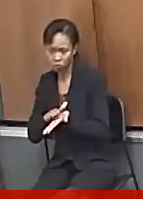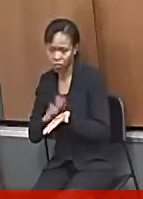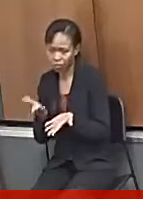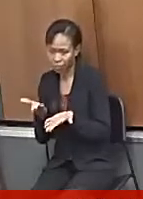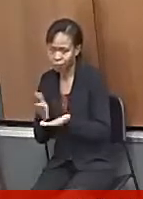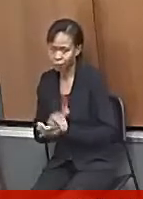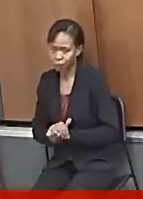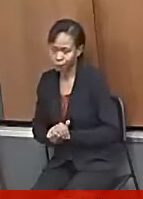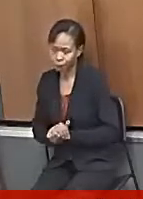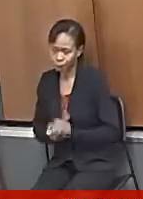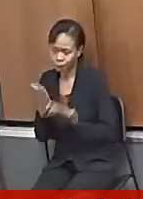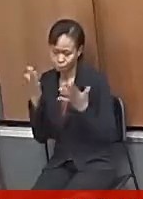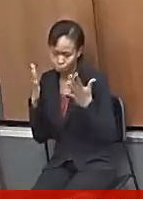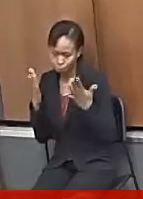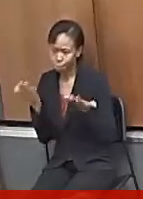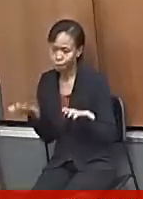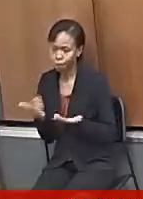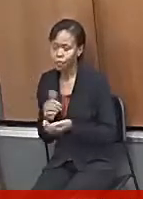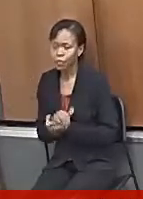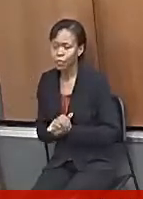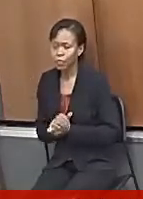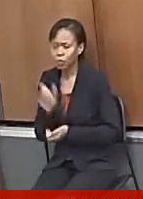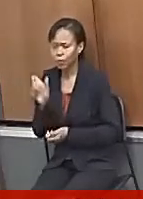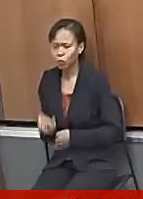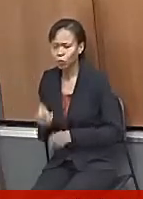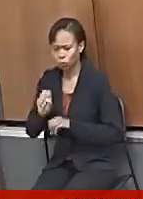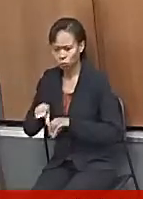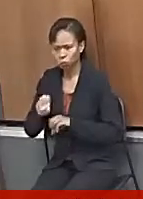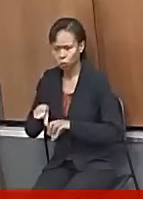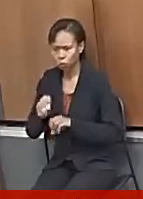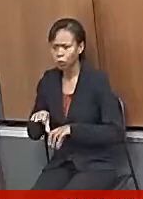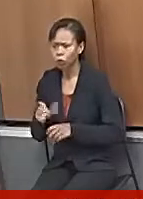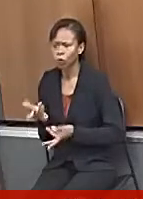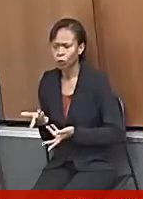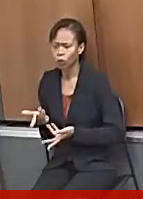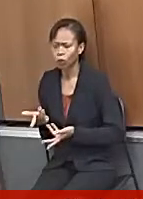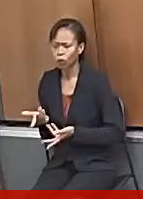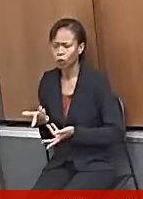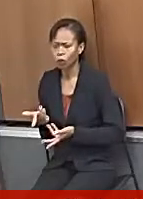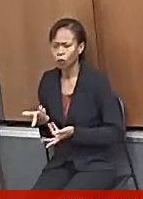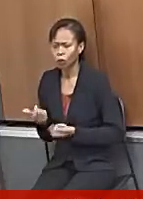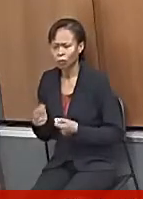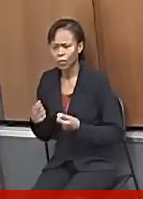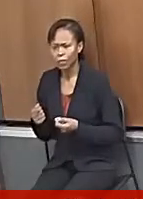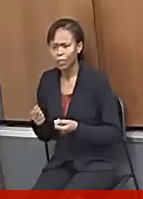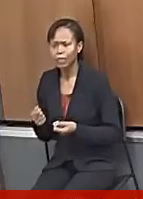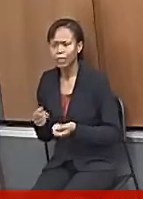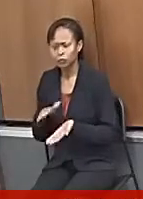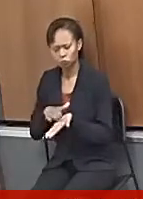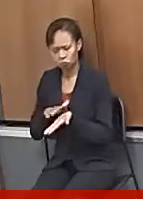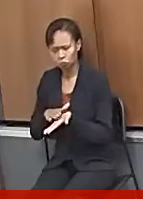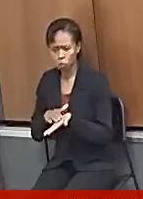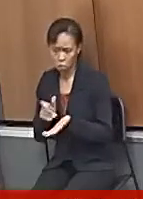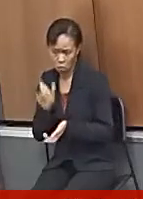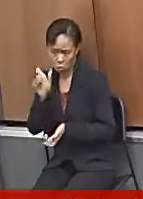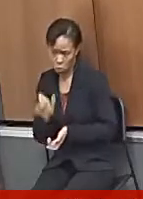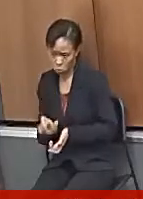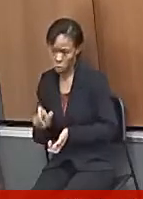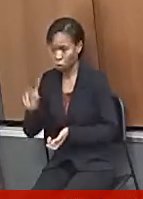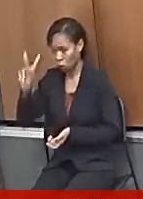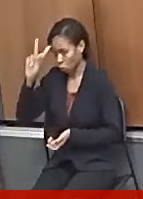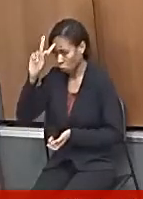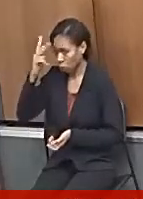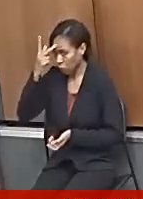é assim que o educador deve se dirigir a quem pensa diferente eu recebi